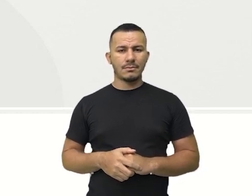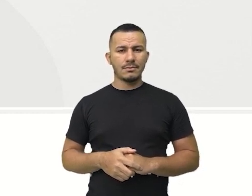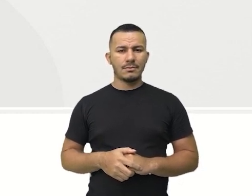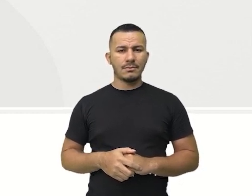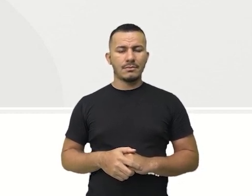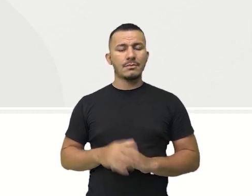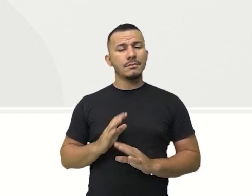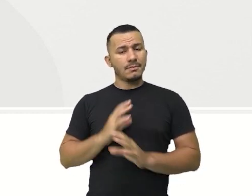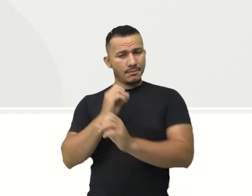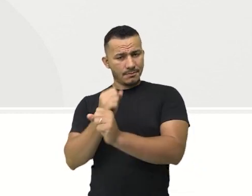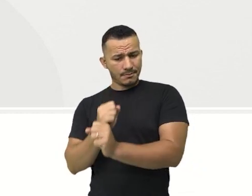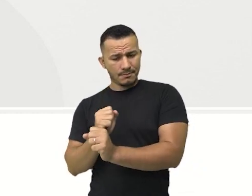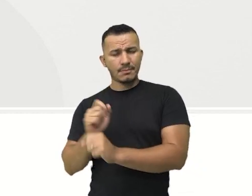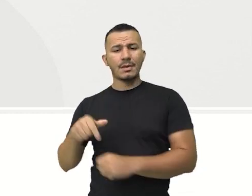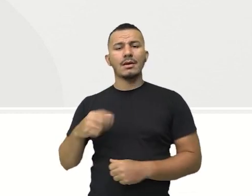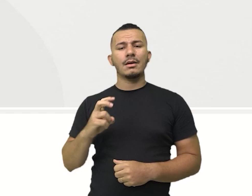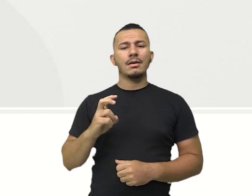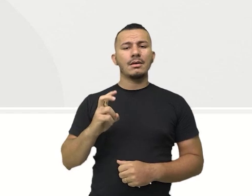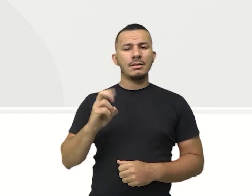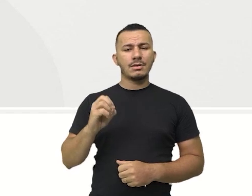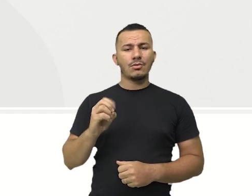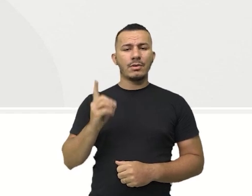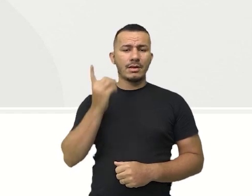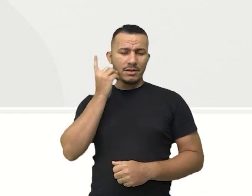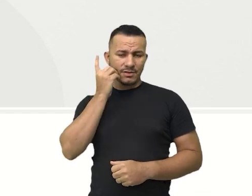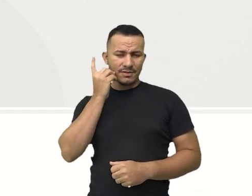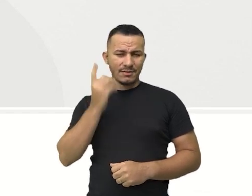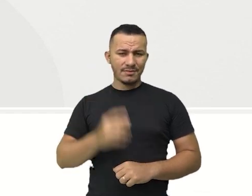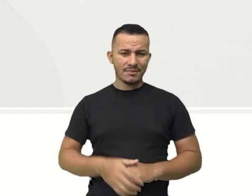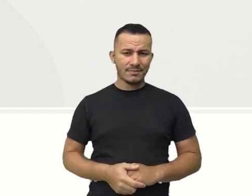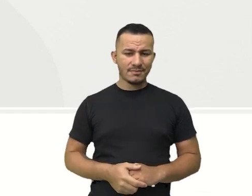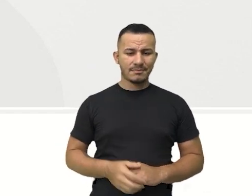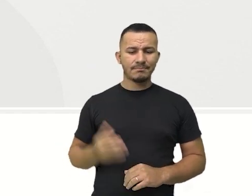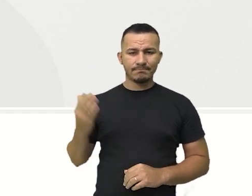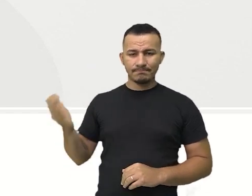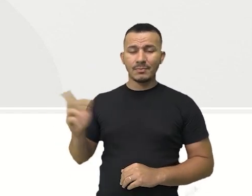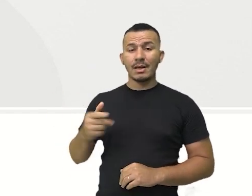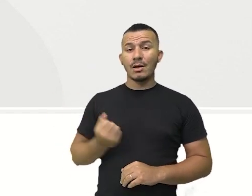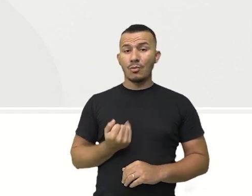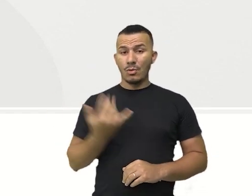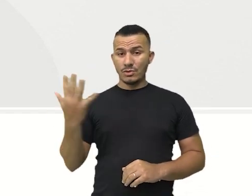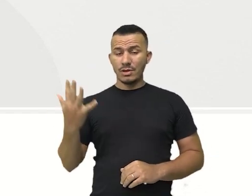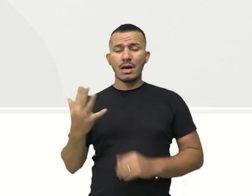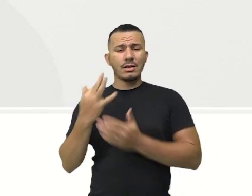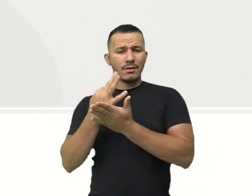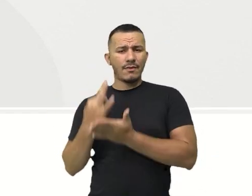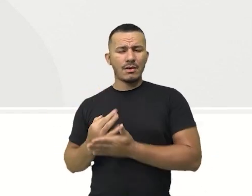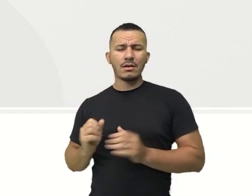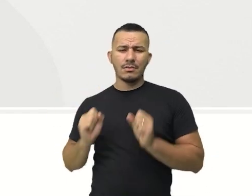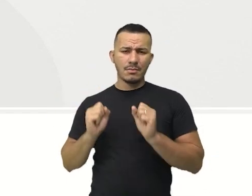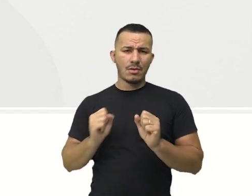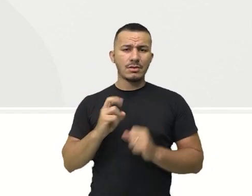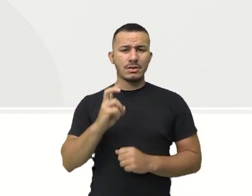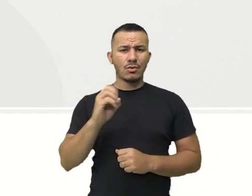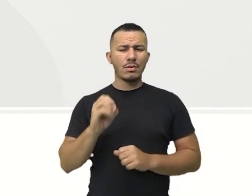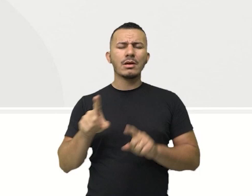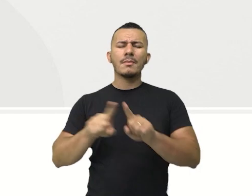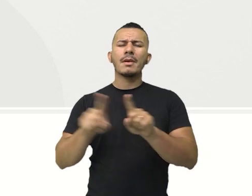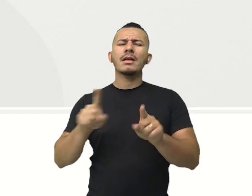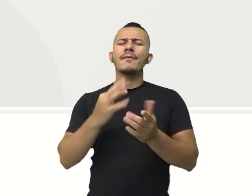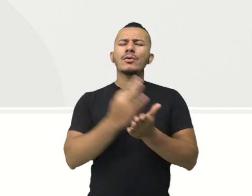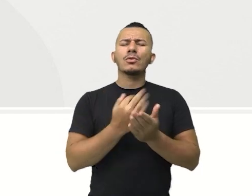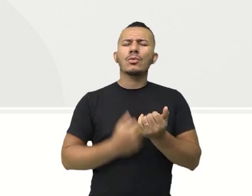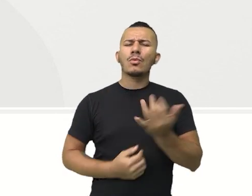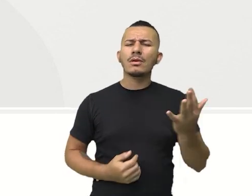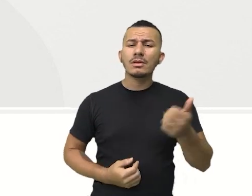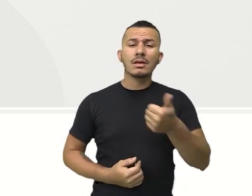que é igual a 50 dias. Essa é a quantidade de dias que ele pode faltar. Mas ele faltou quantos?